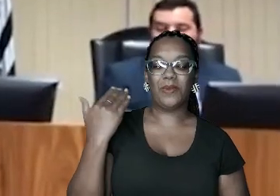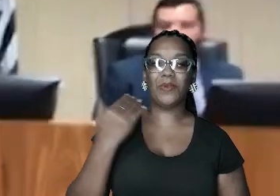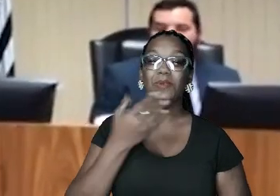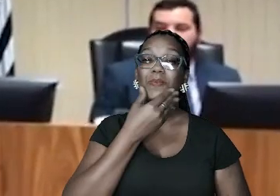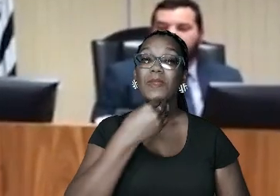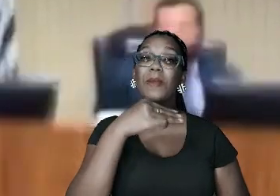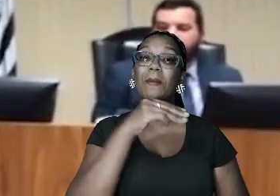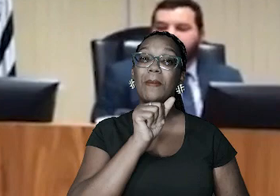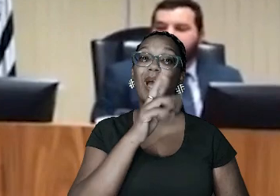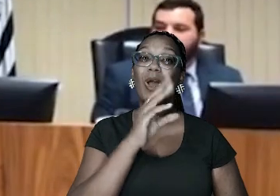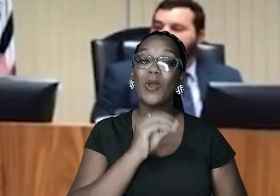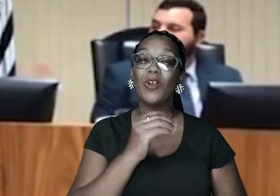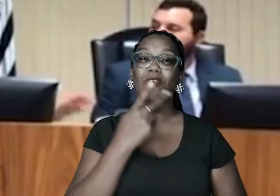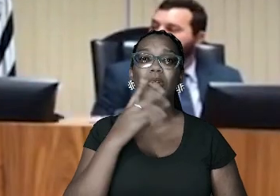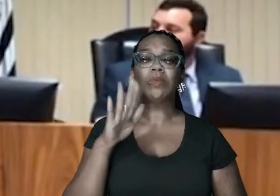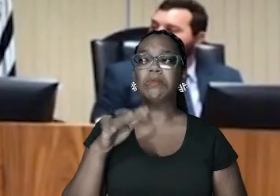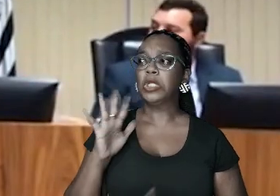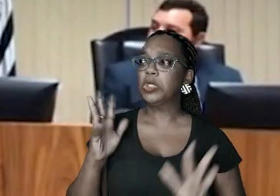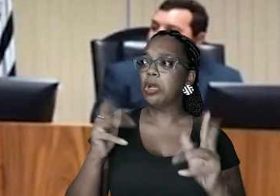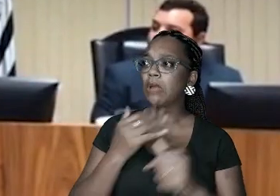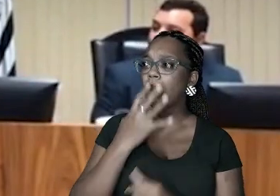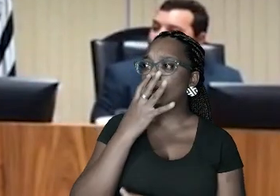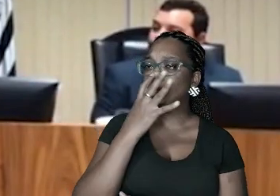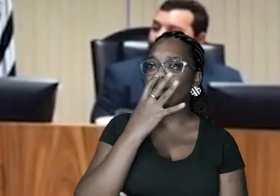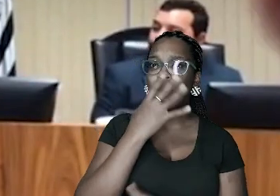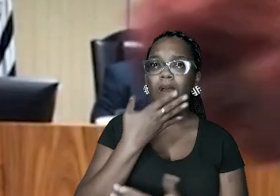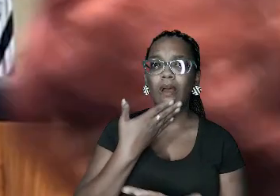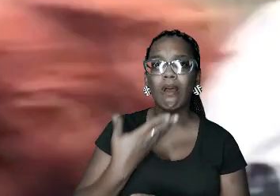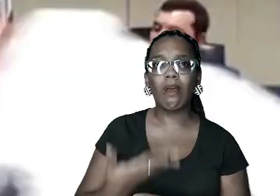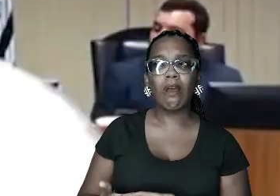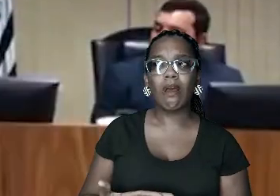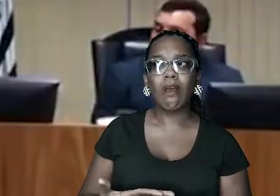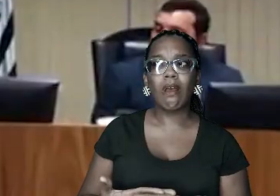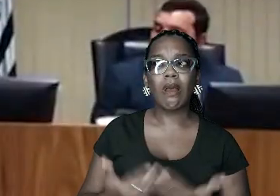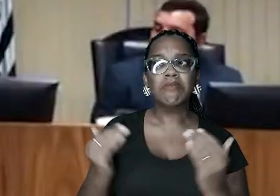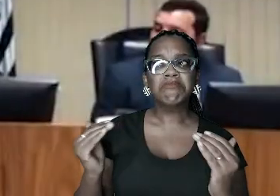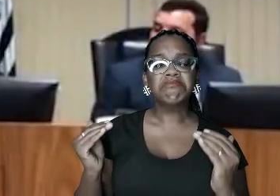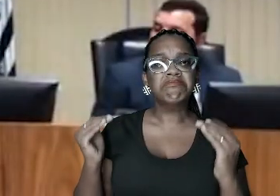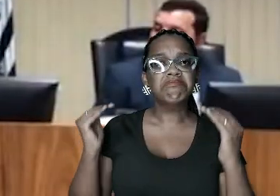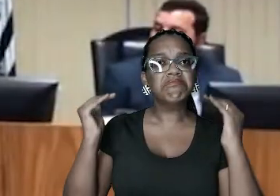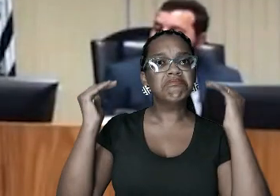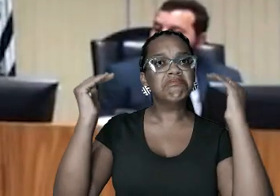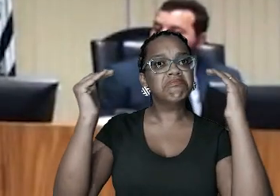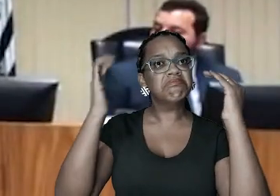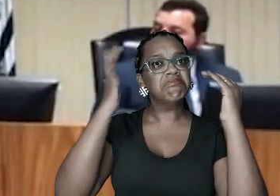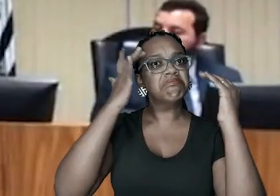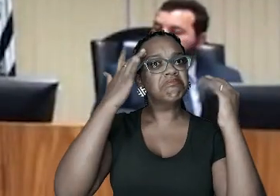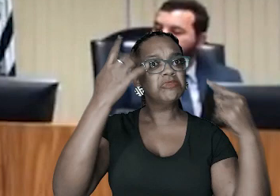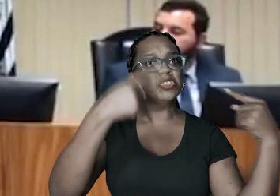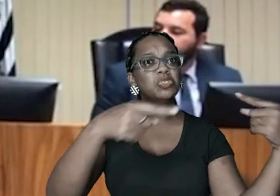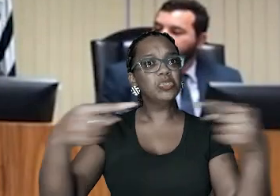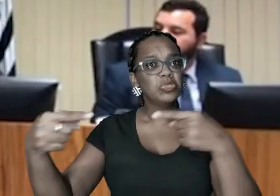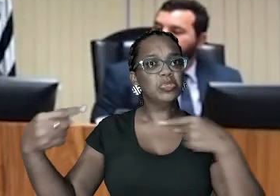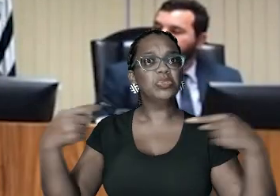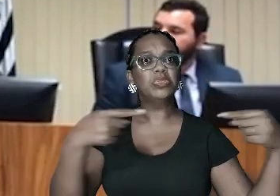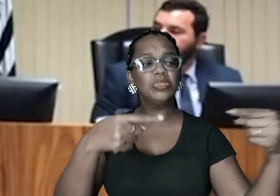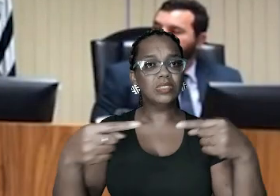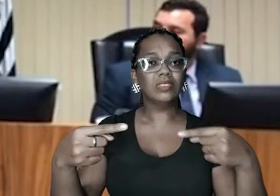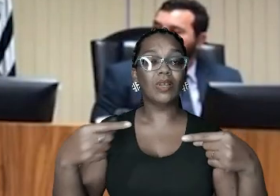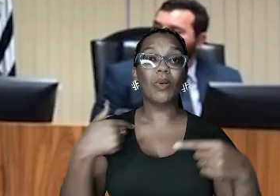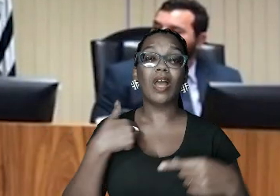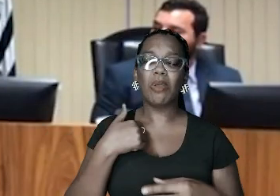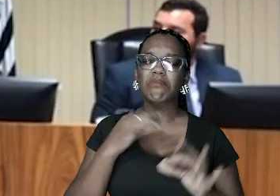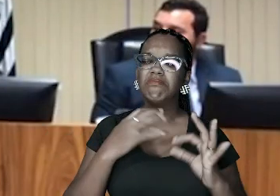Otávio o comentário daqui a pouco foi o todo sair aqui Encantados com o